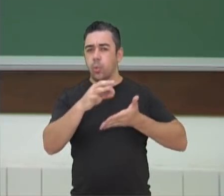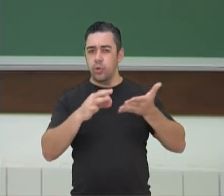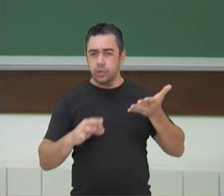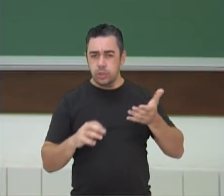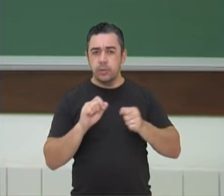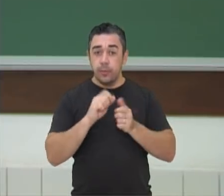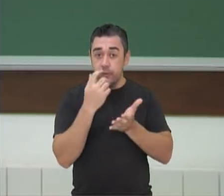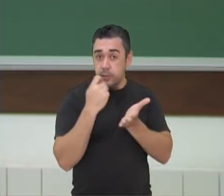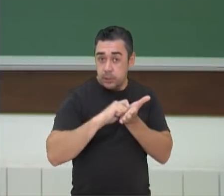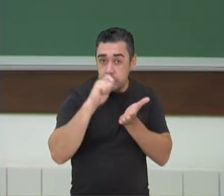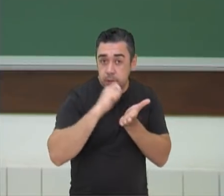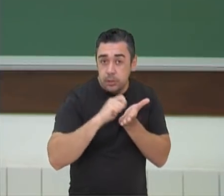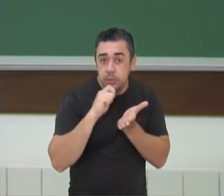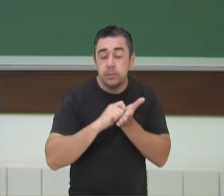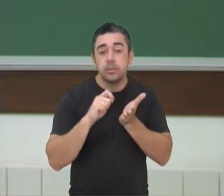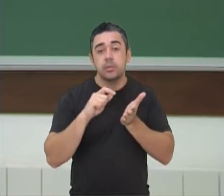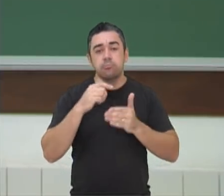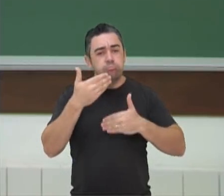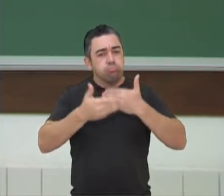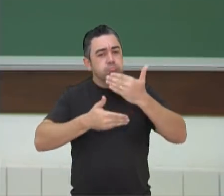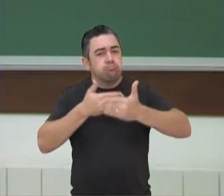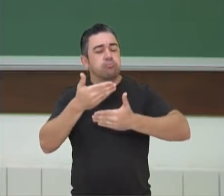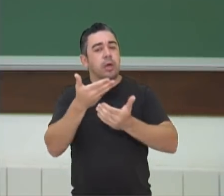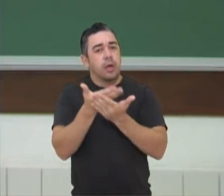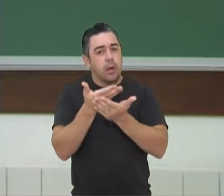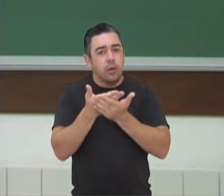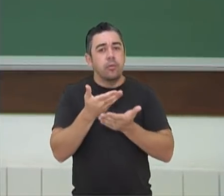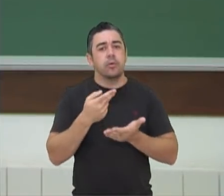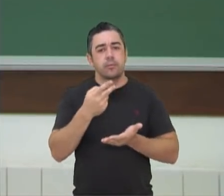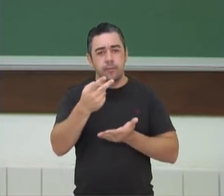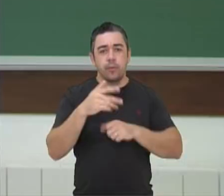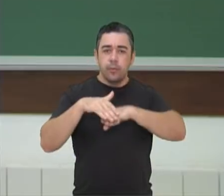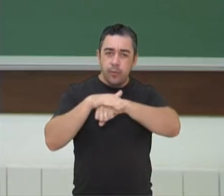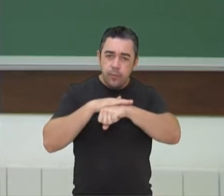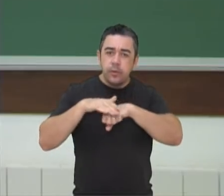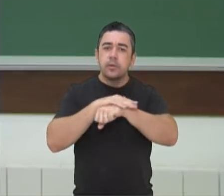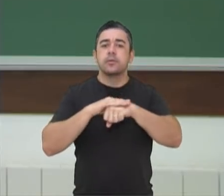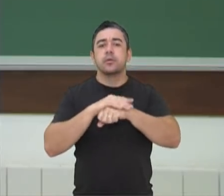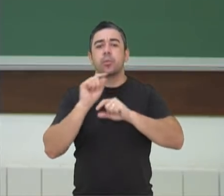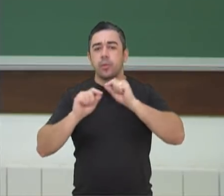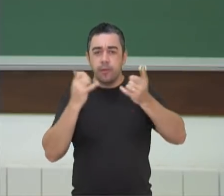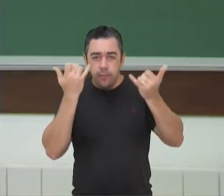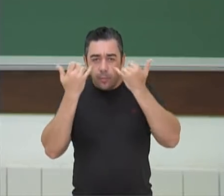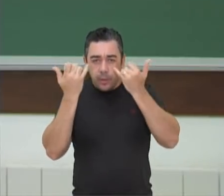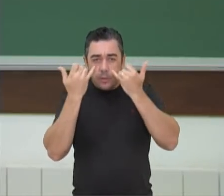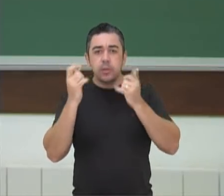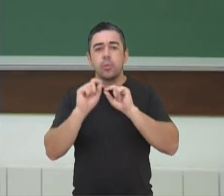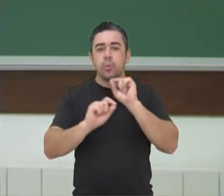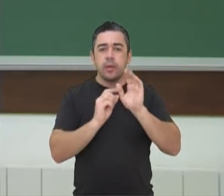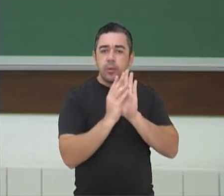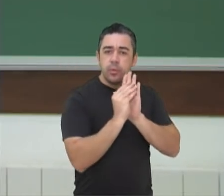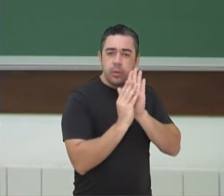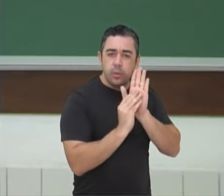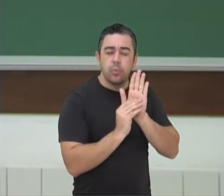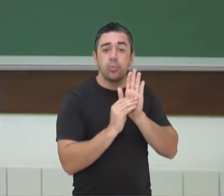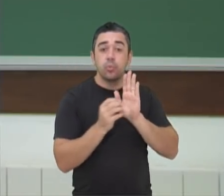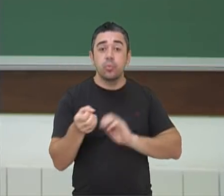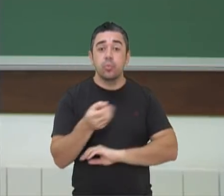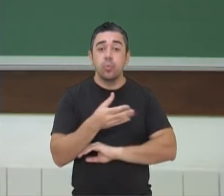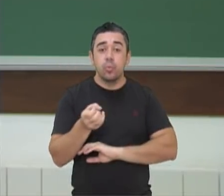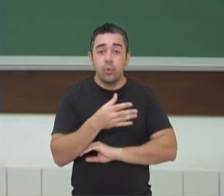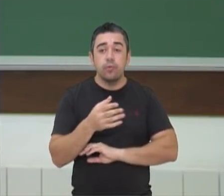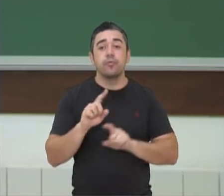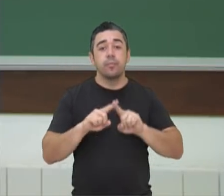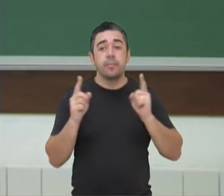fazer anotações e ao longo da nossa aula nós vamos discutindo informações, conteúdos, tudo novo,